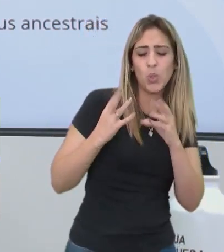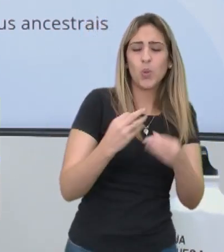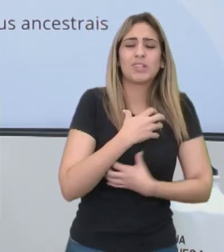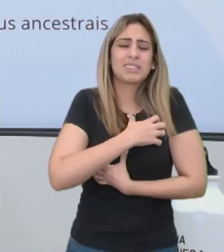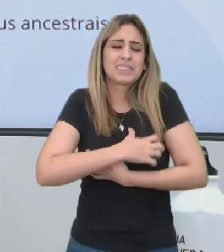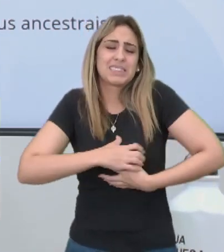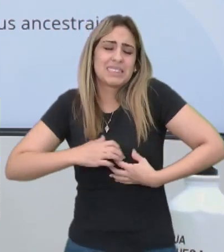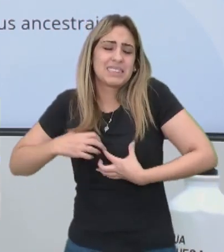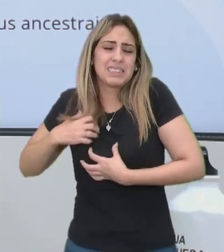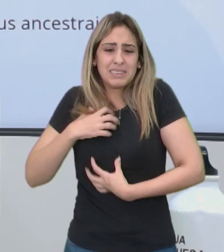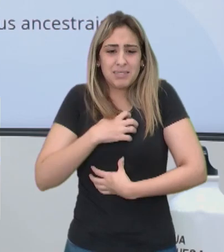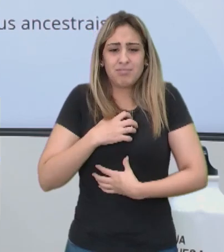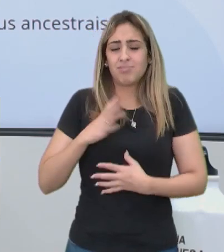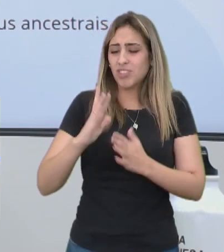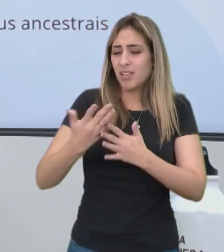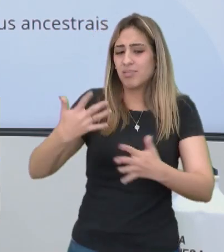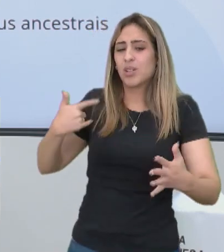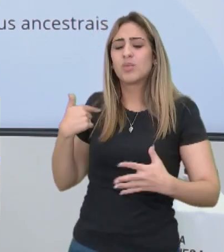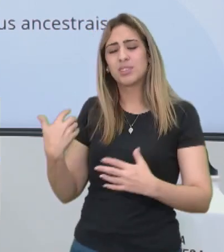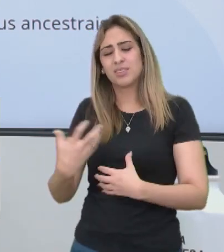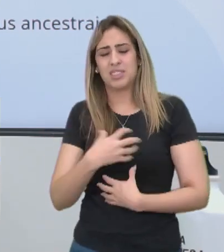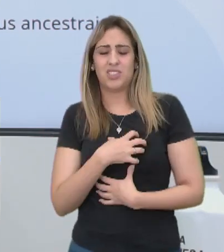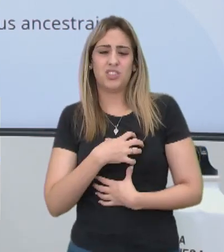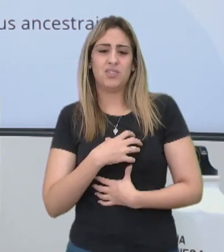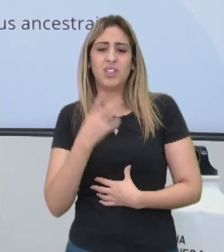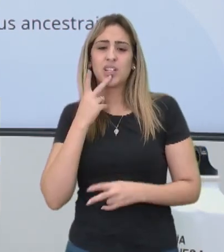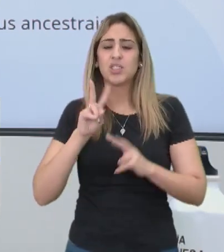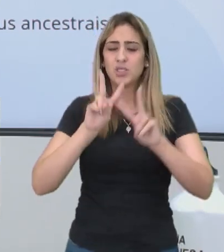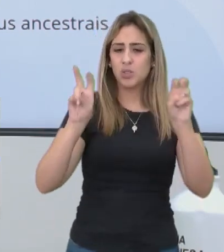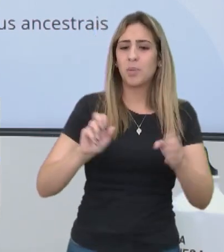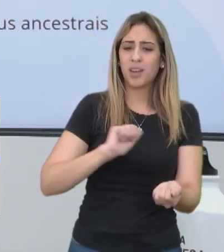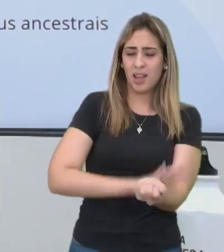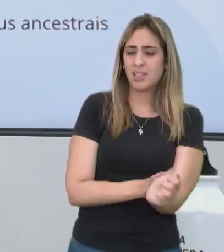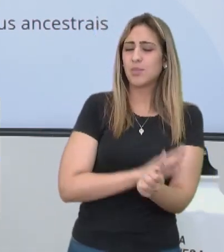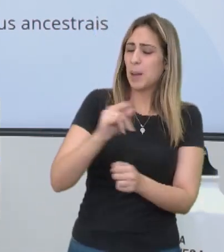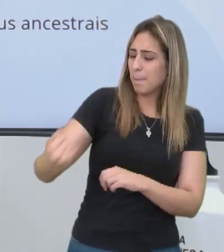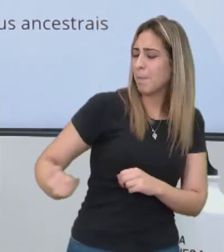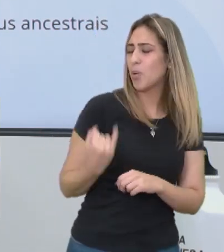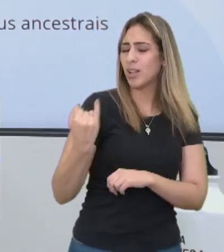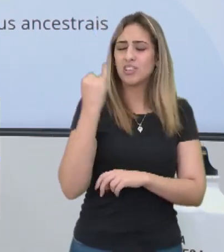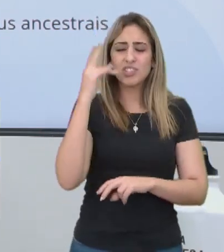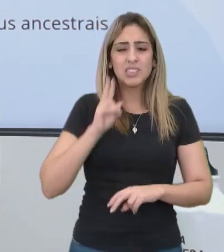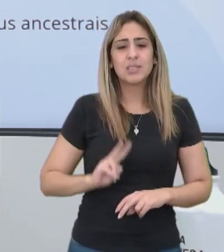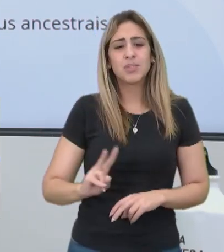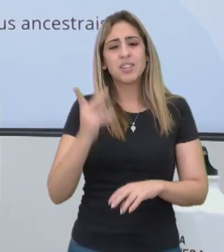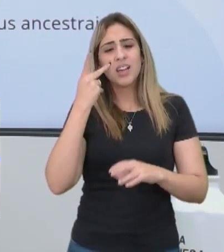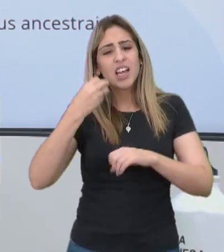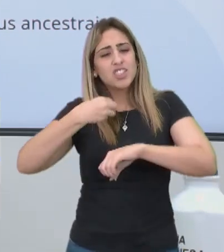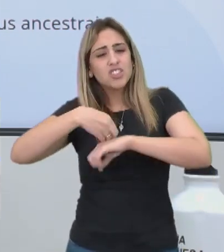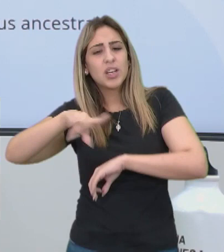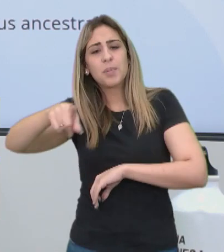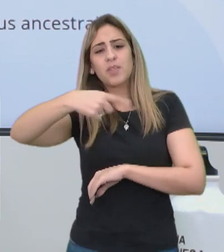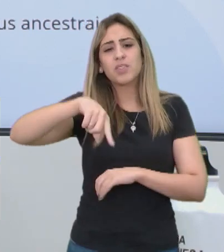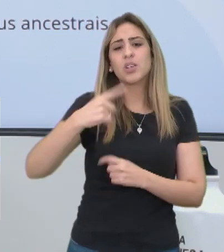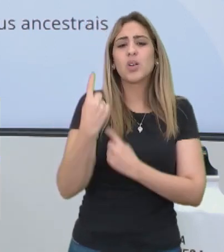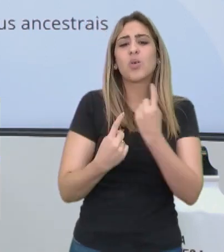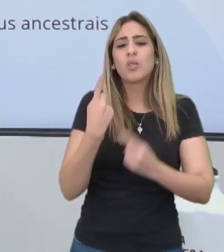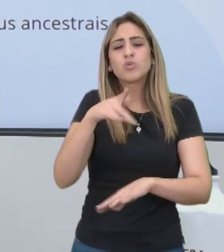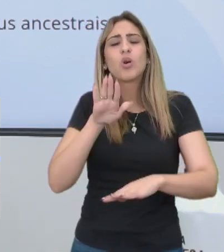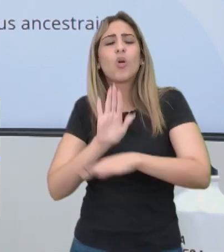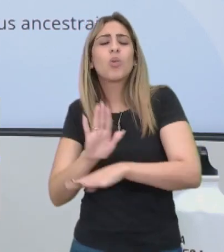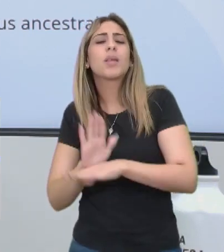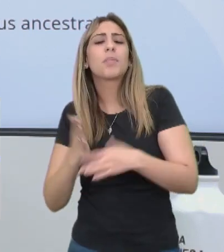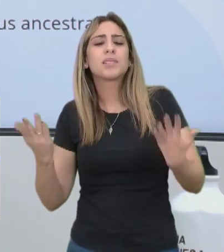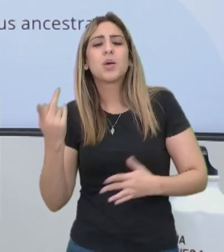angústia que passou, o que estava sentindo, e falar sobre racismo é importante sempre. Então, fique para você. Qual é a sua